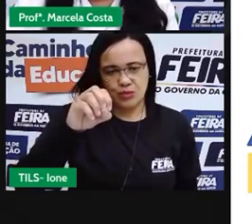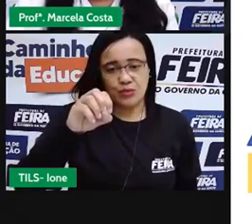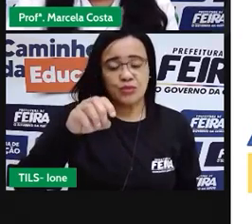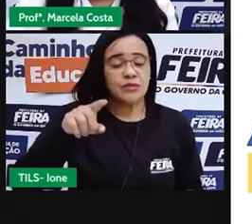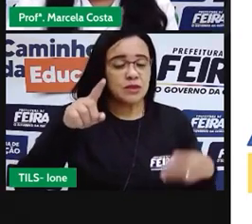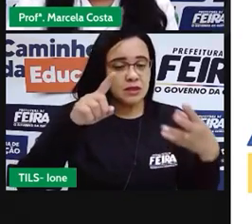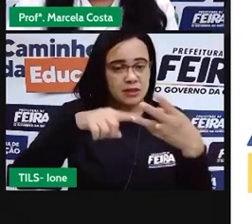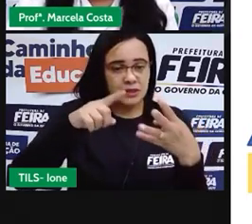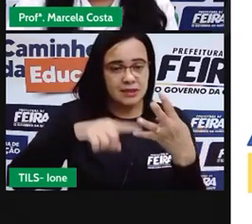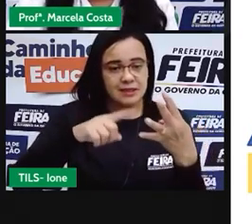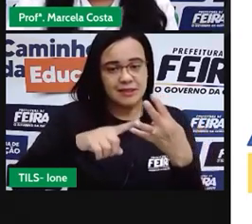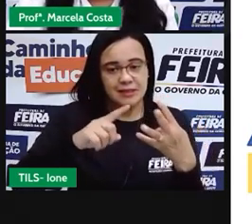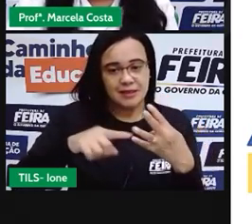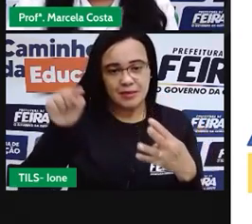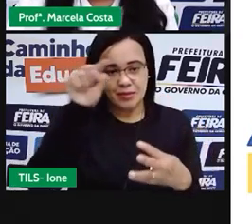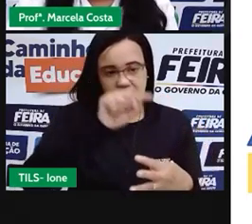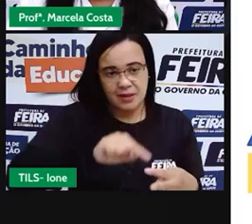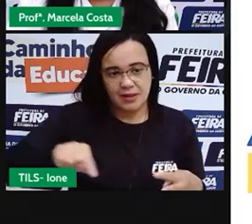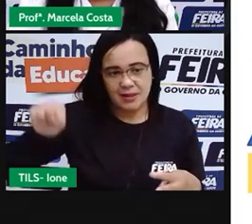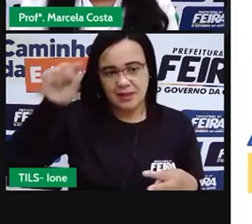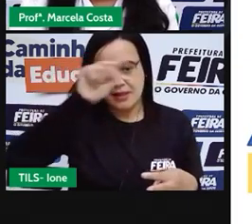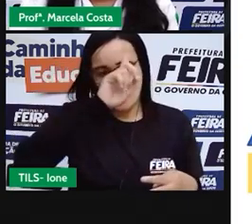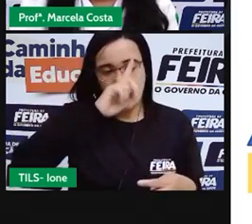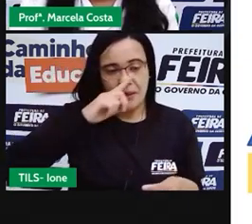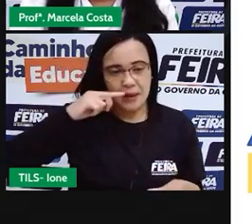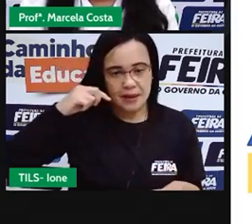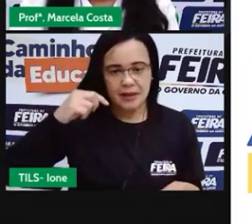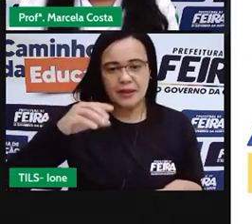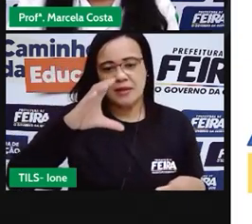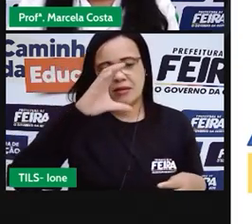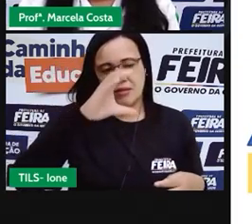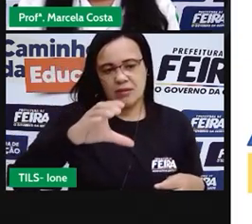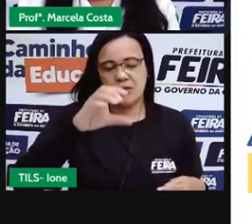Agora o quadrado.